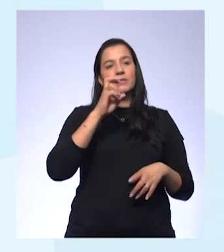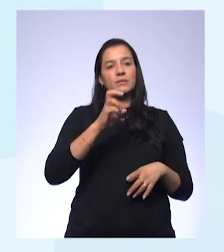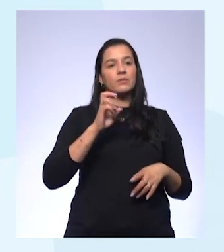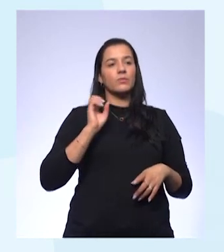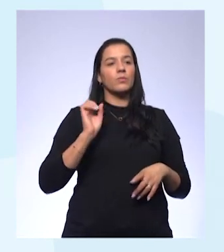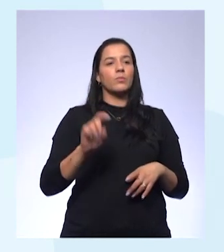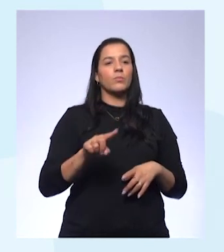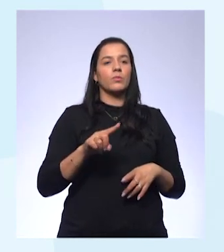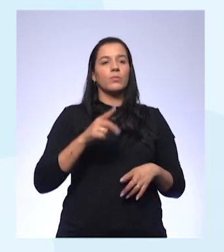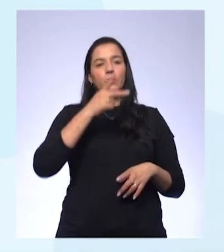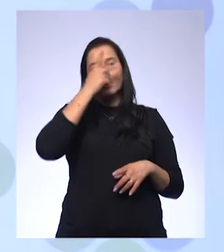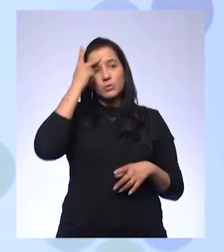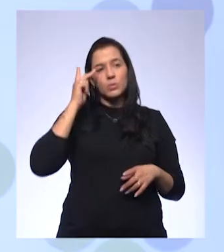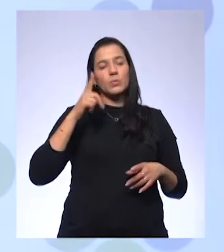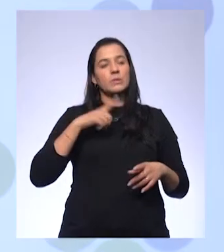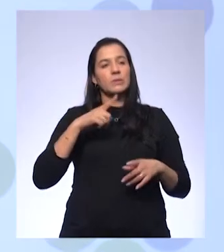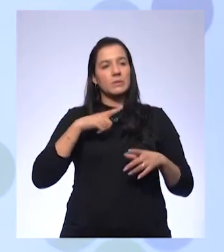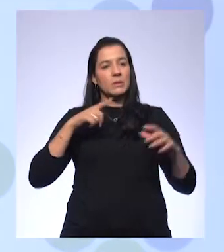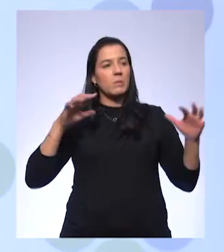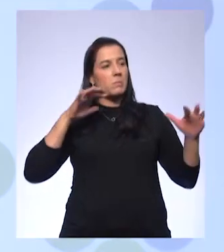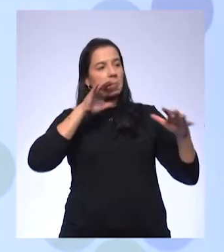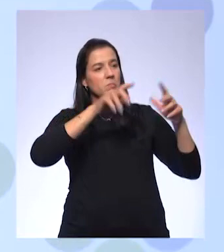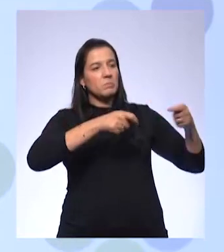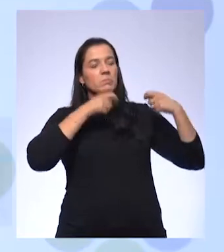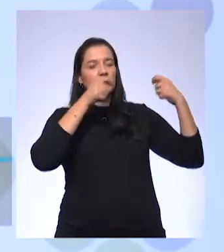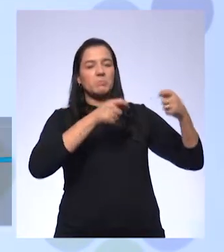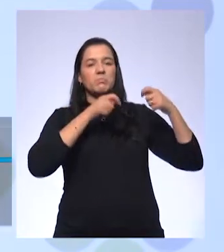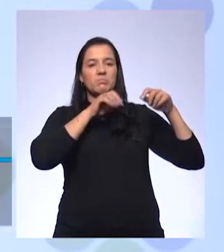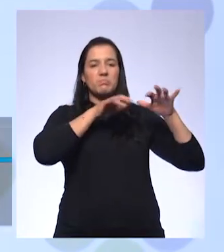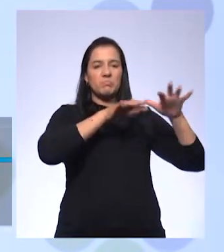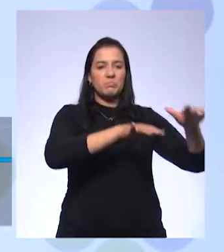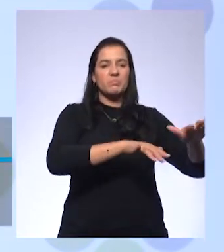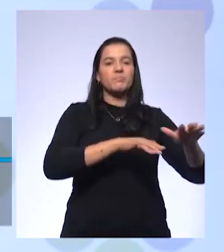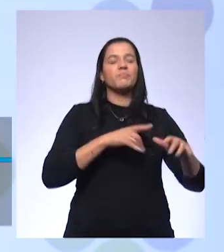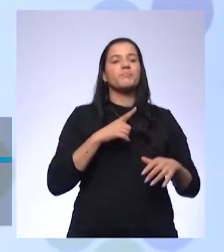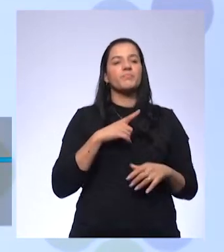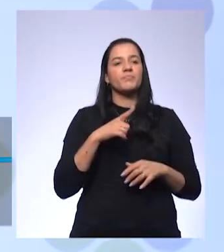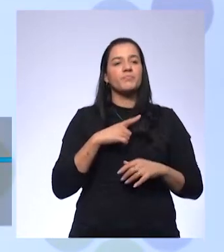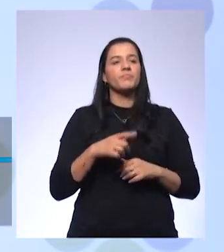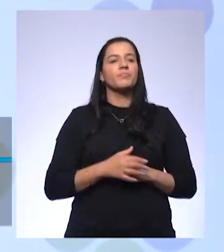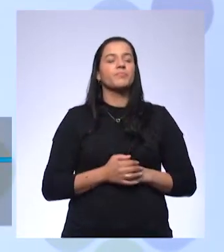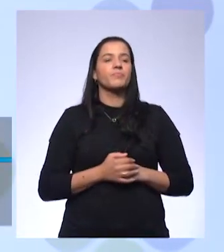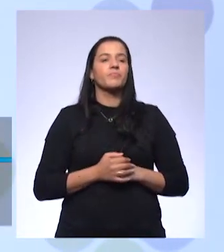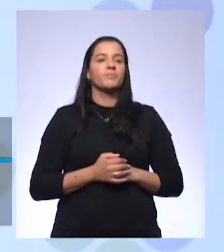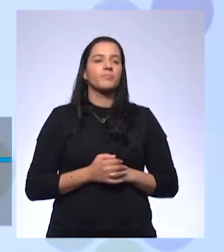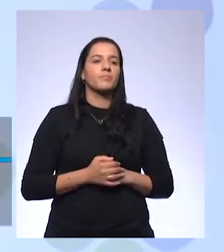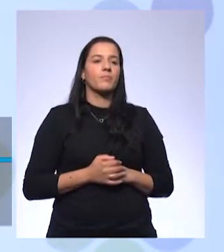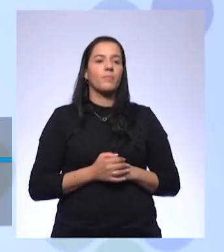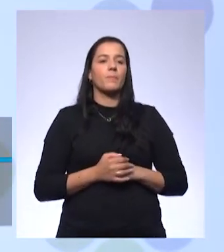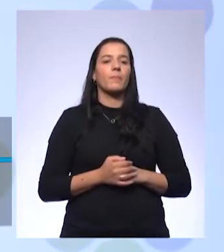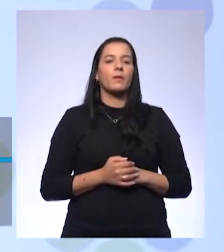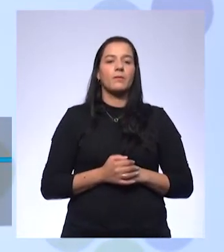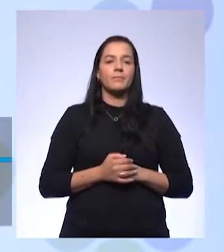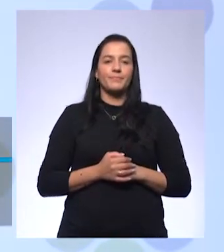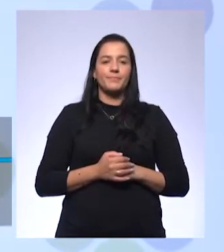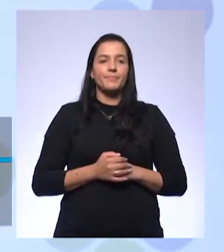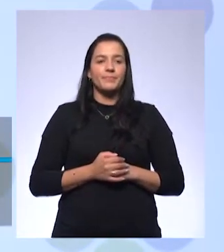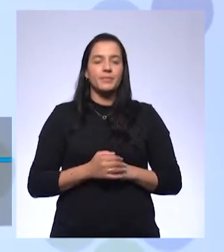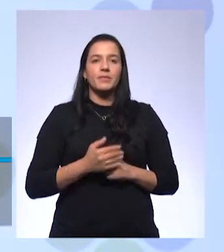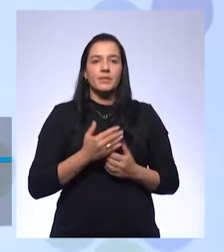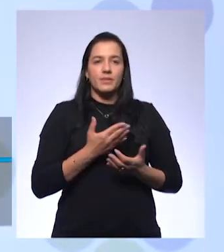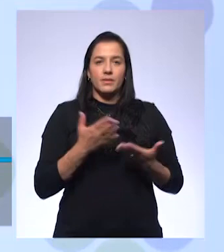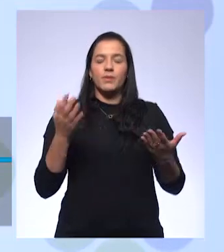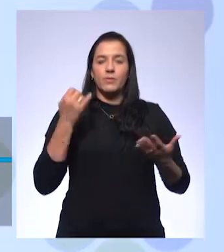essa truculência, né, do regime contra essa manifestação, tá? E que isso